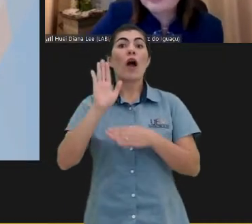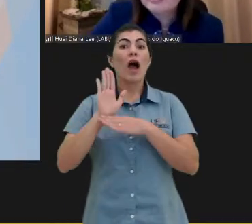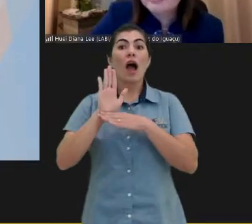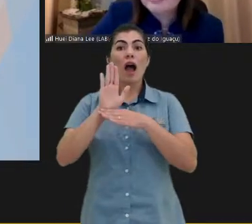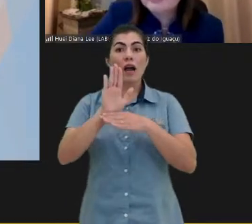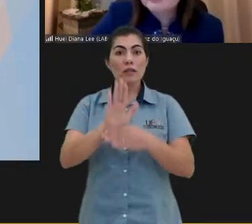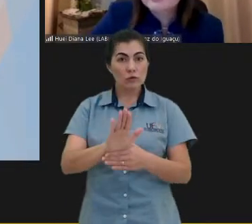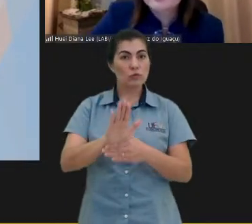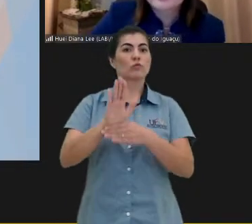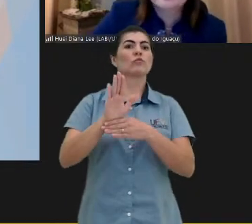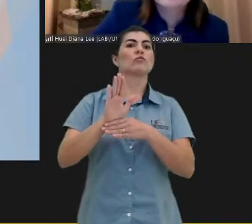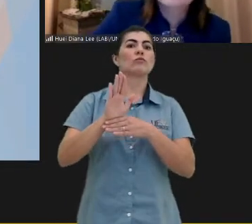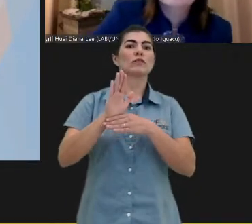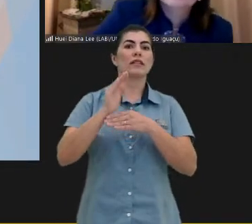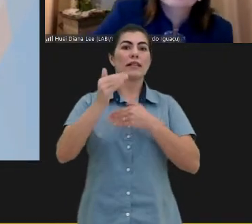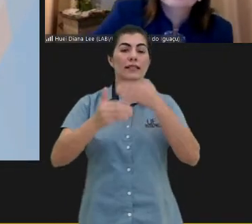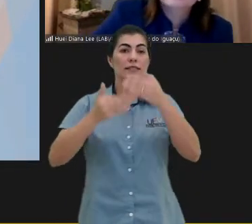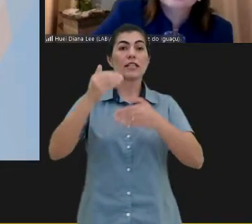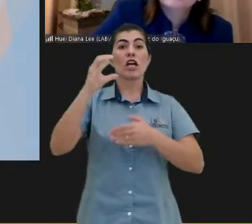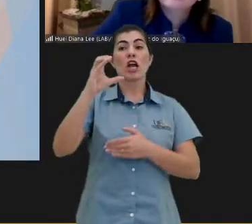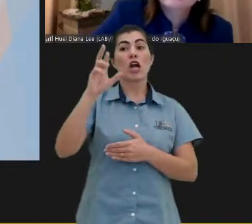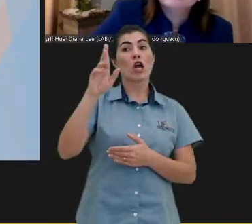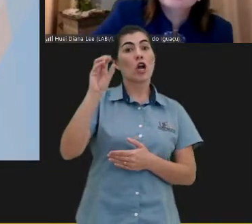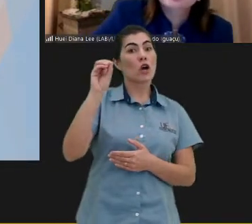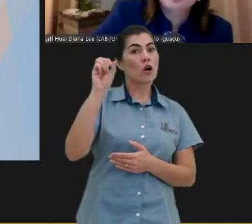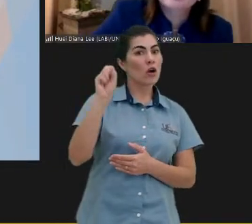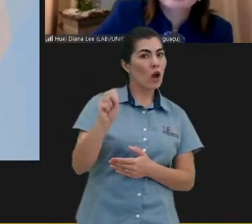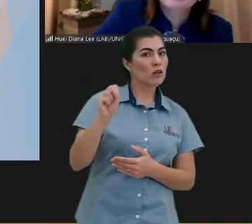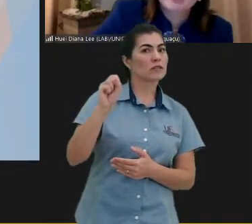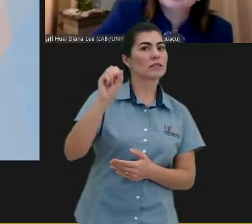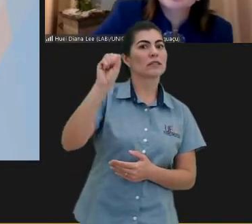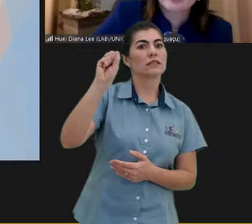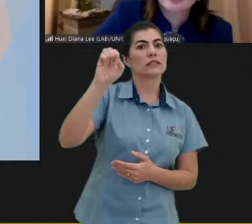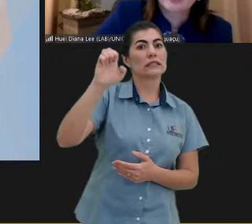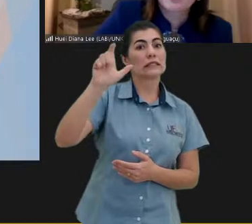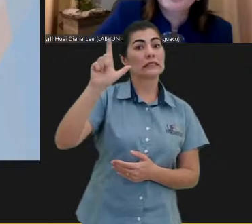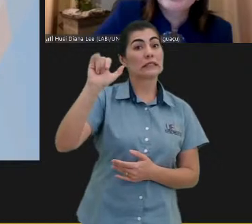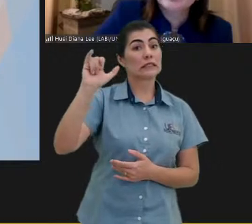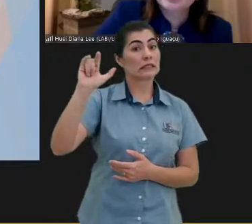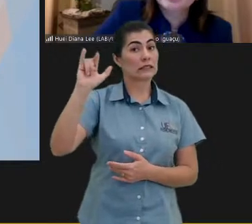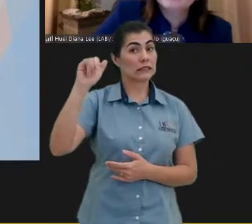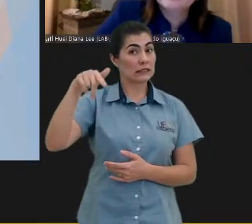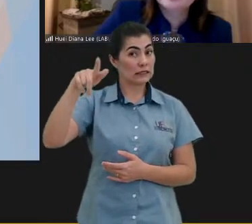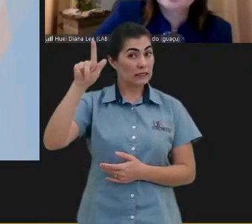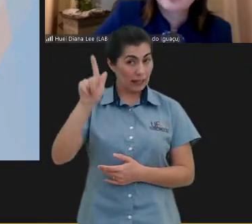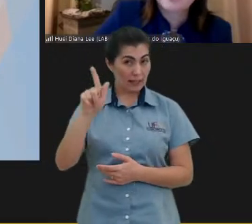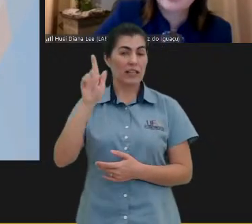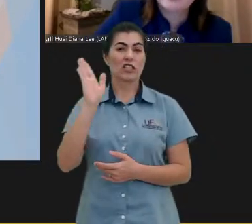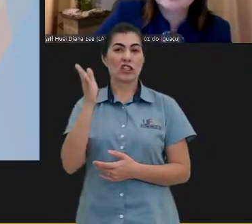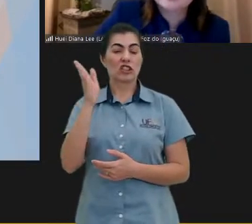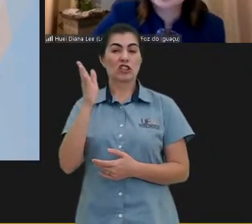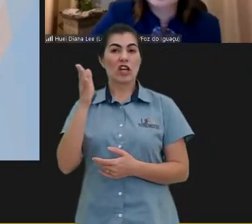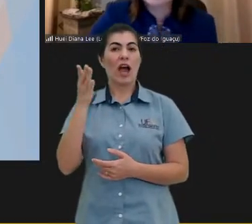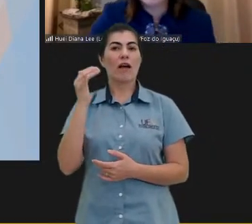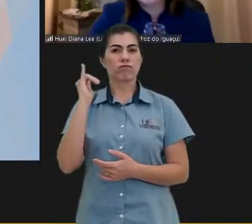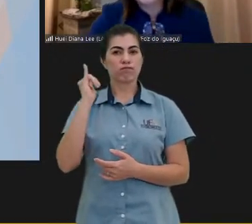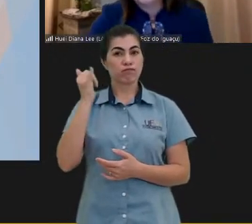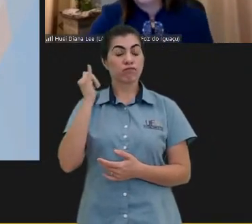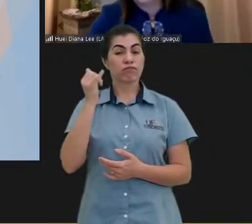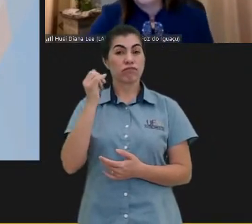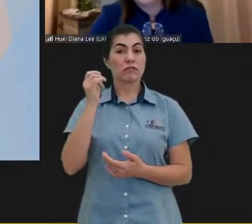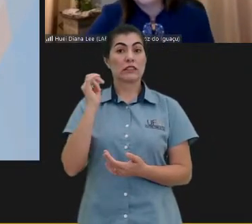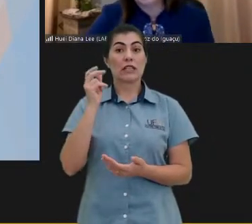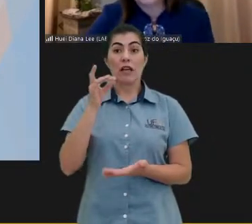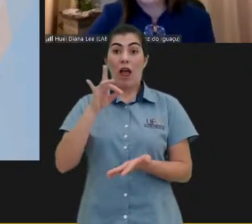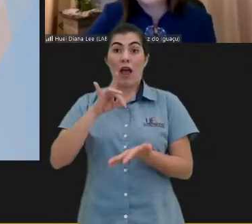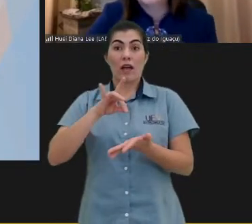cross-selling, né? É até interessante comentar um caso real em que a gente esteve assistindo uma palestra de um antigo